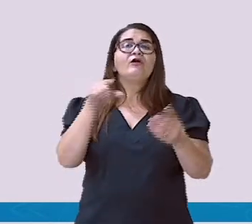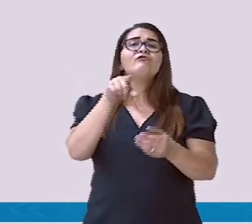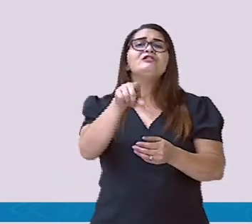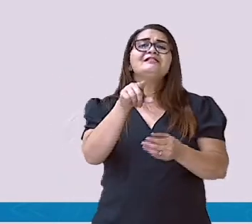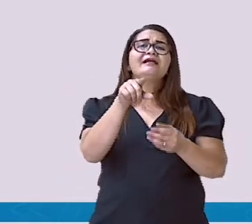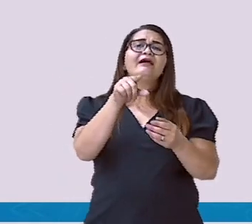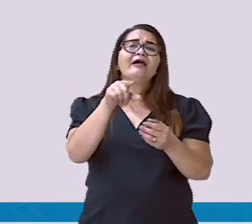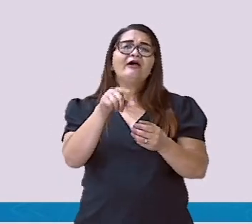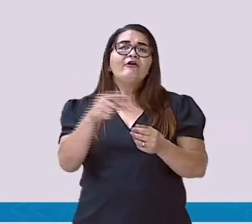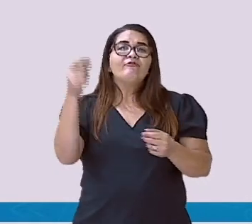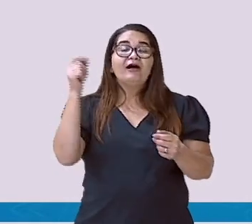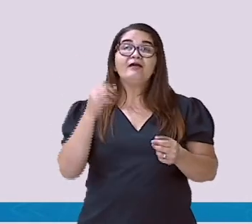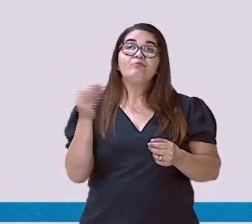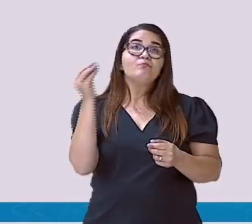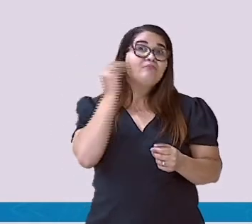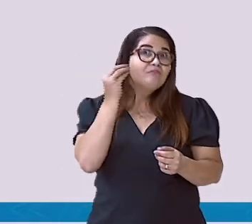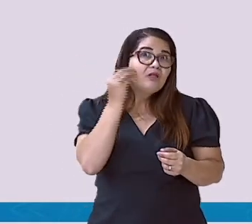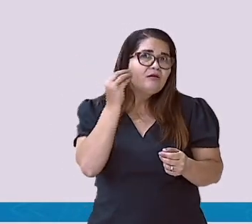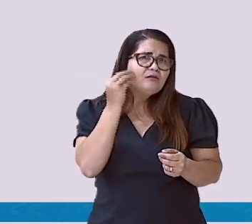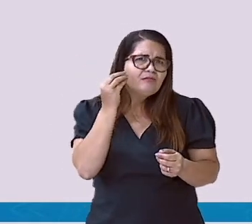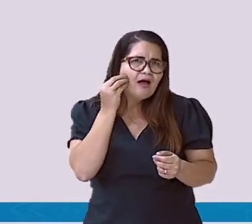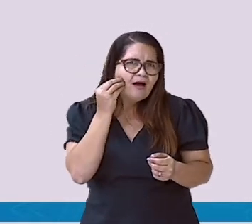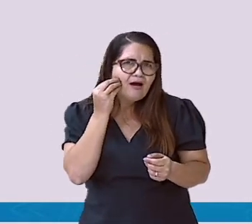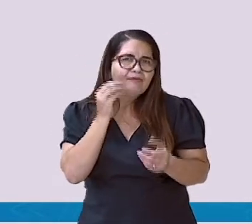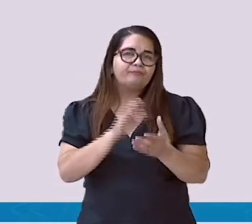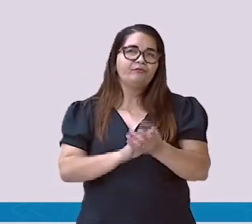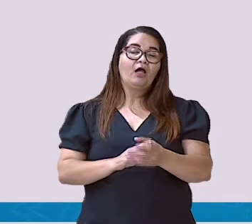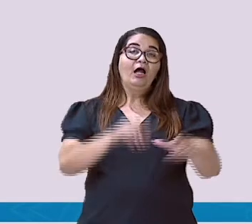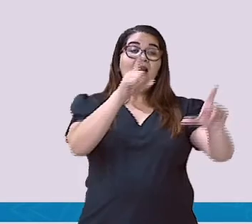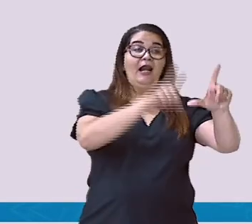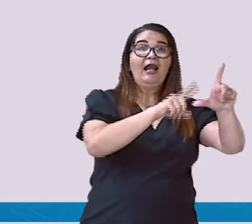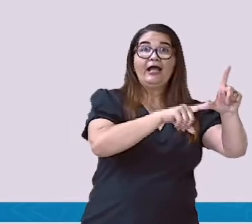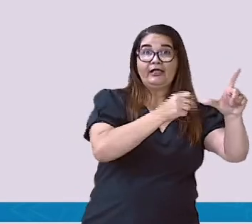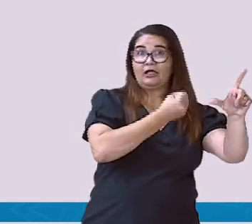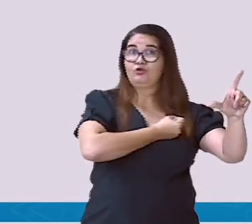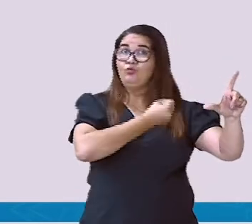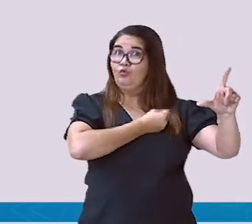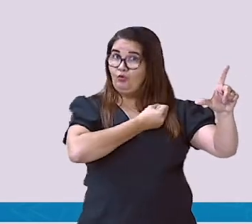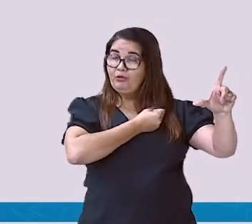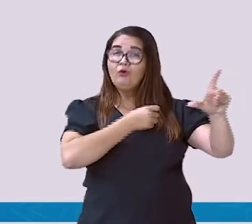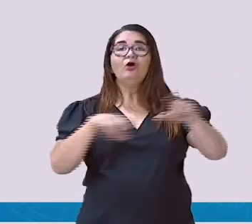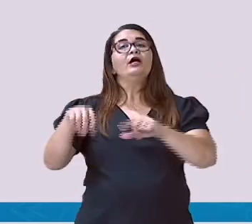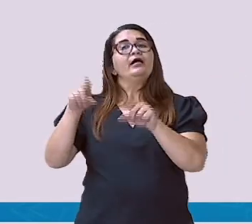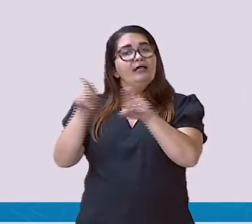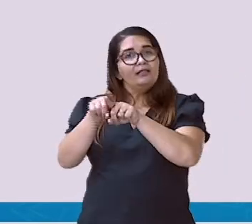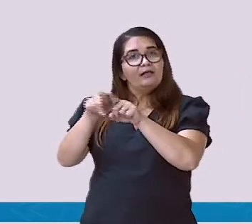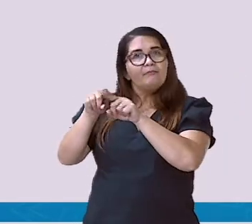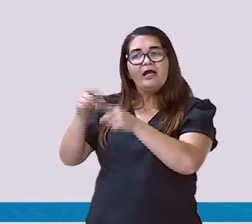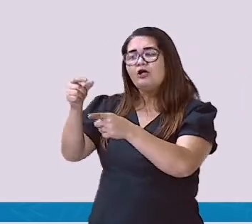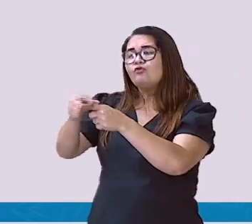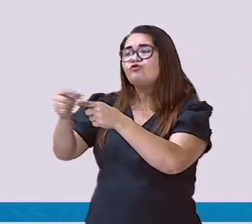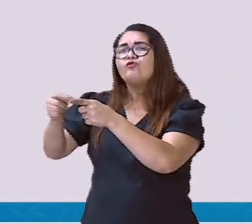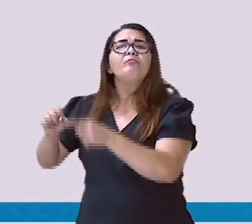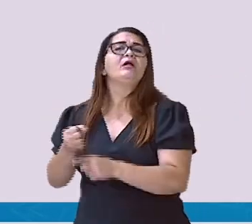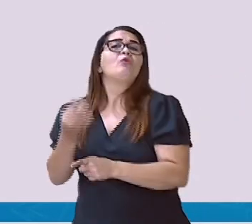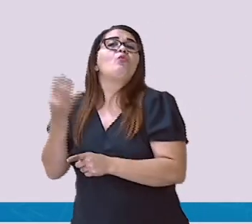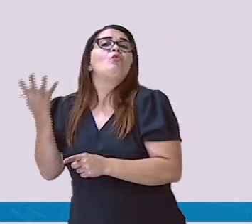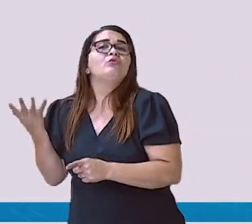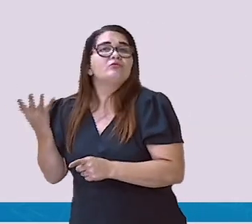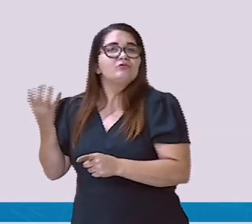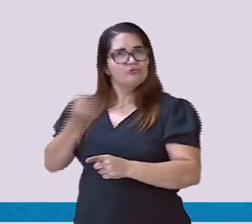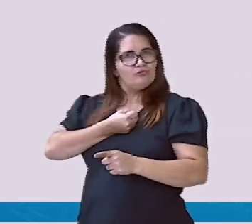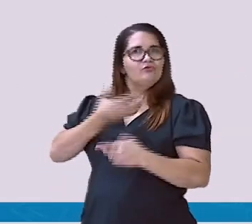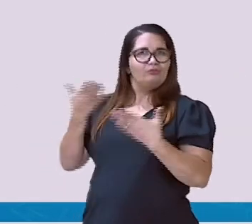de fonemas. Para essas palavras, nós vamos aplicar as regrinhas que nós vimos agora. Nós temos aqui a